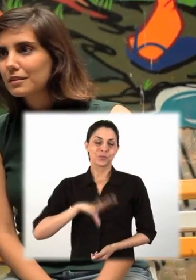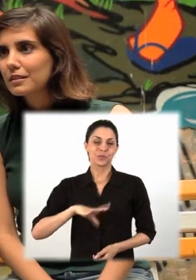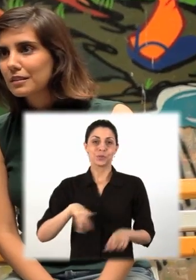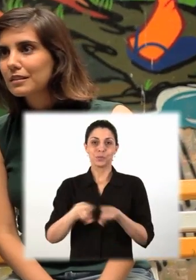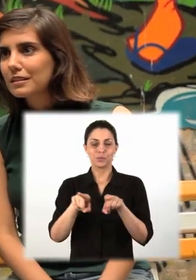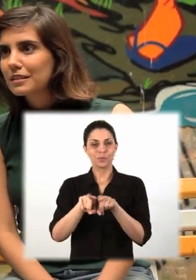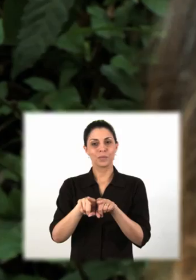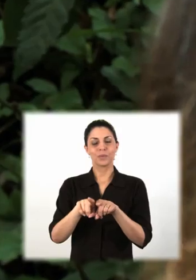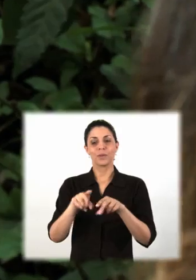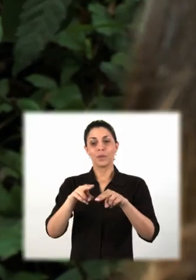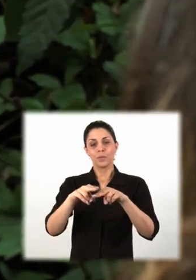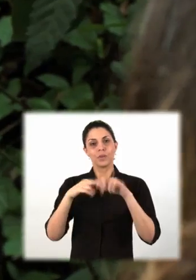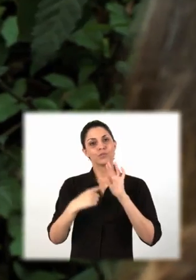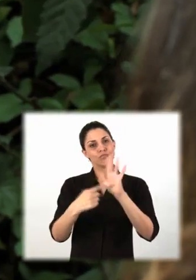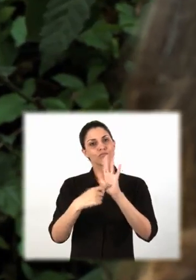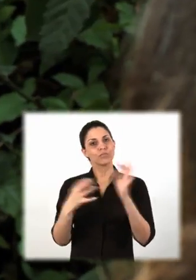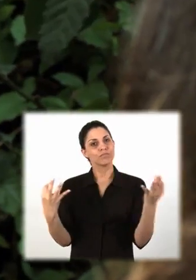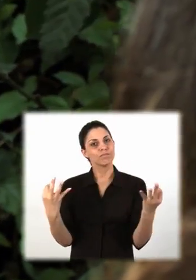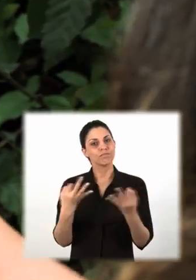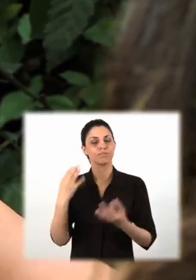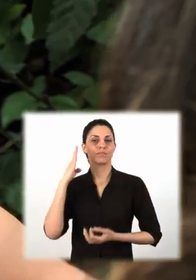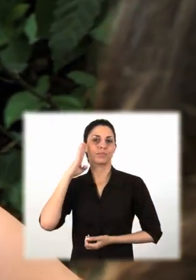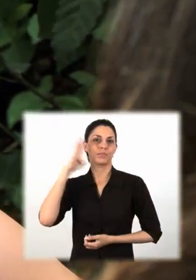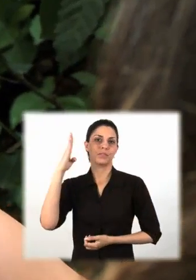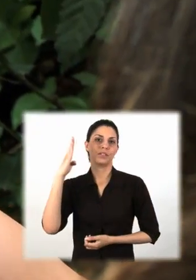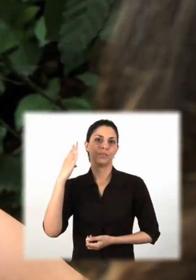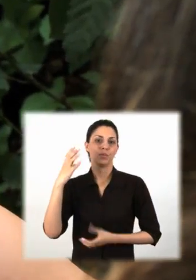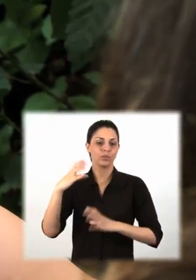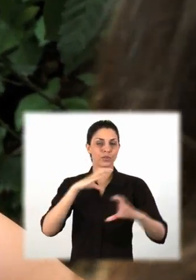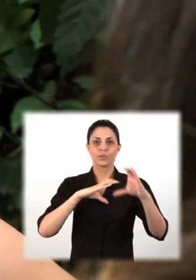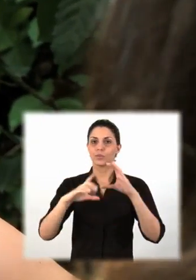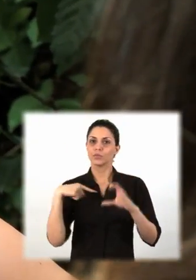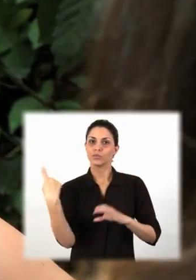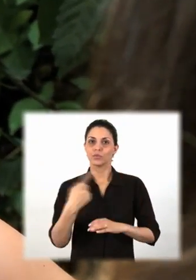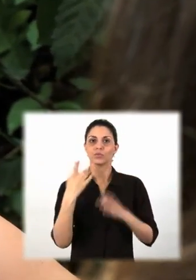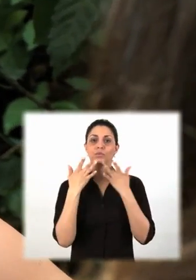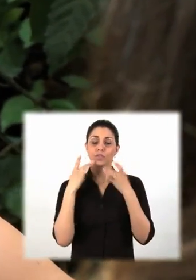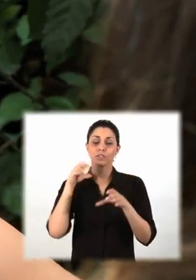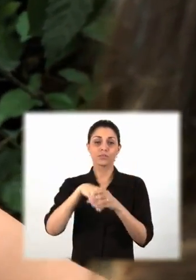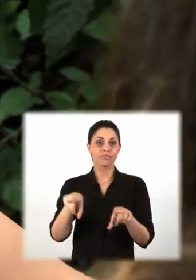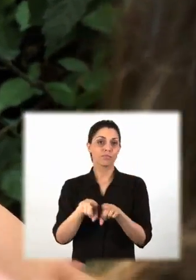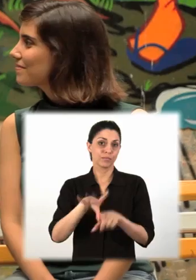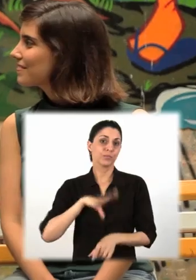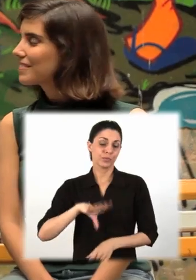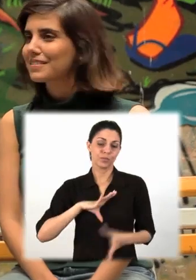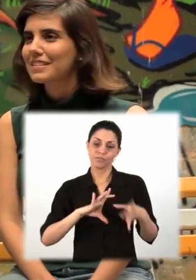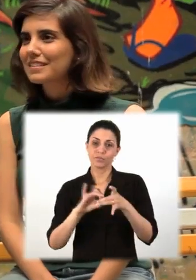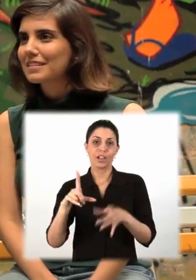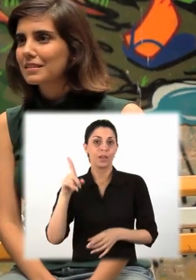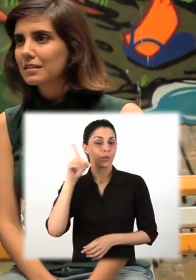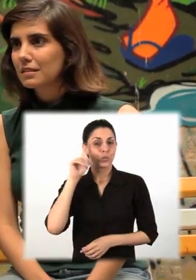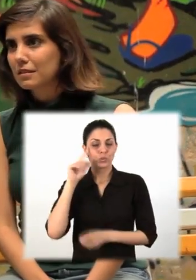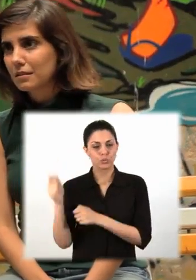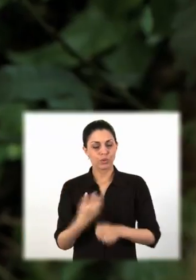né, com essa coisa da língua portuguesa, tá? Porque eu acho que isso também que mostra que é essencial, assim, essa questão do português e o teatro, esse paralelo.